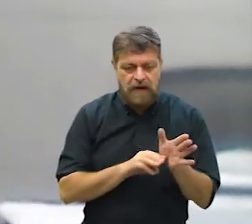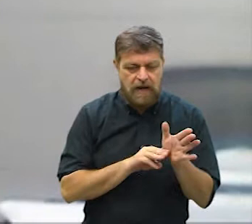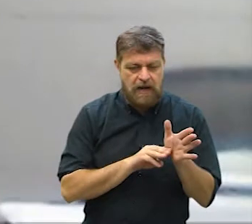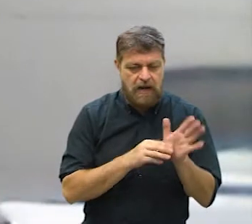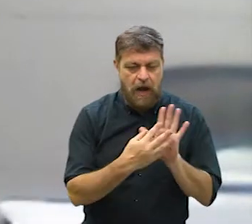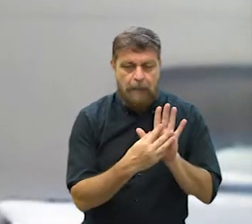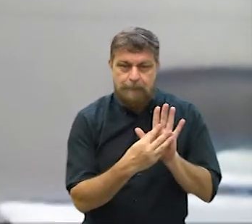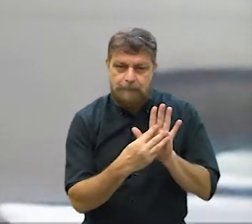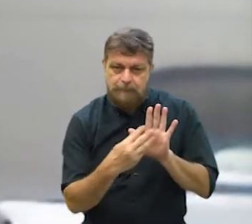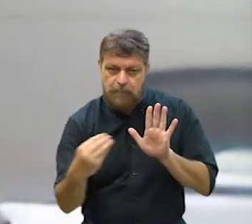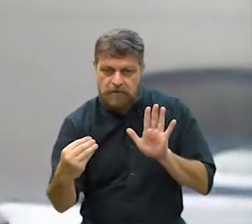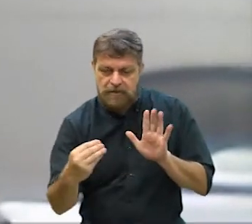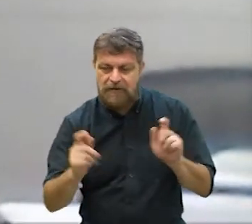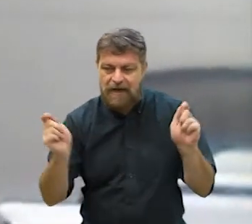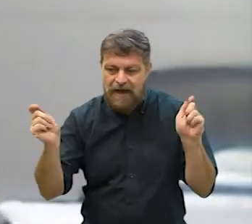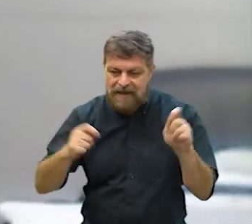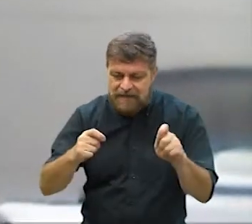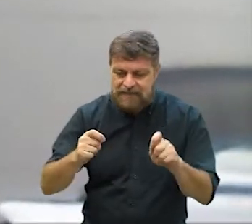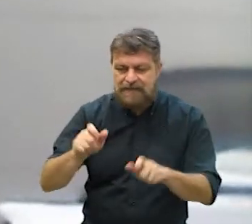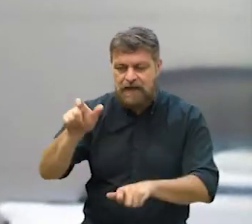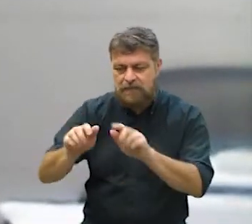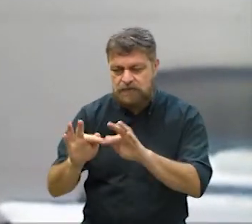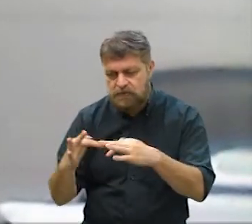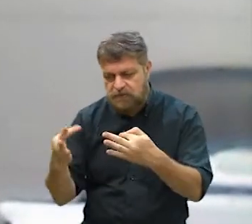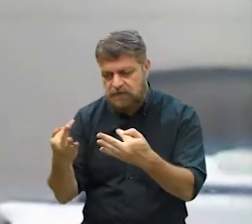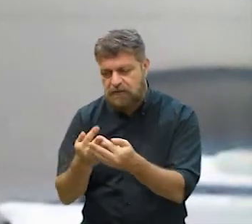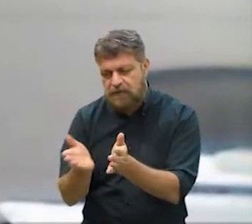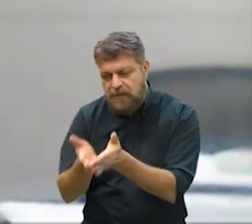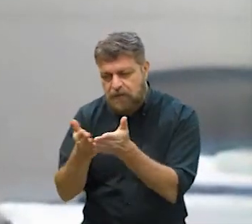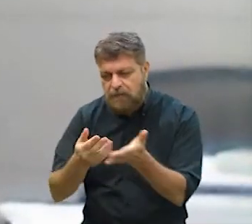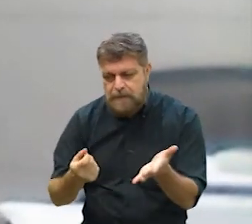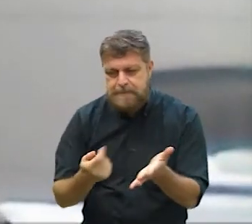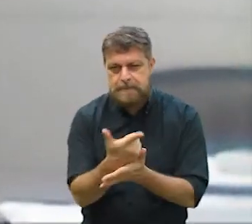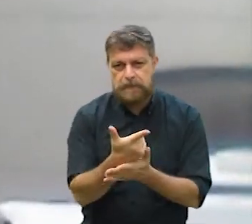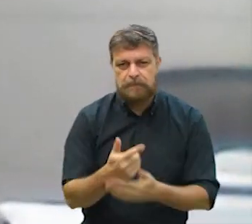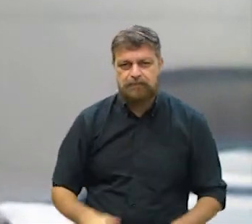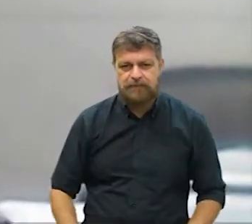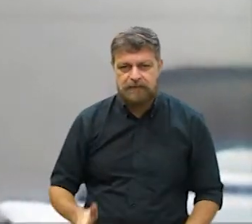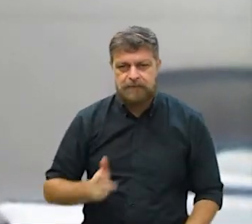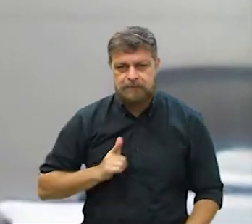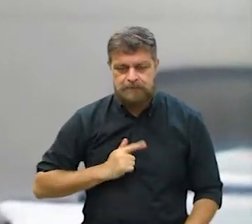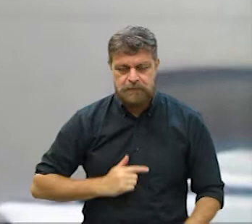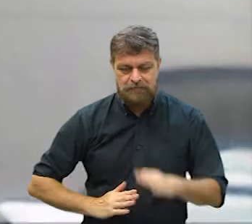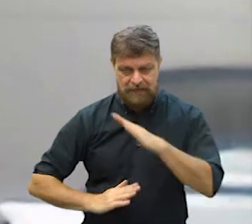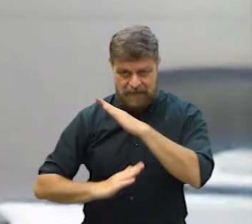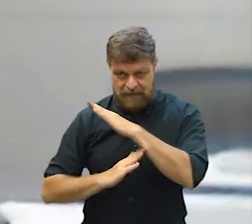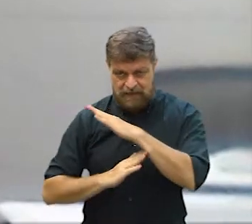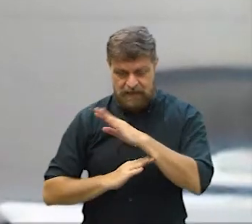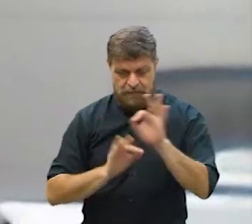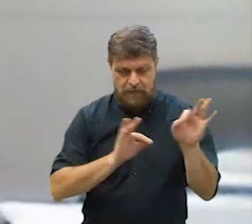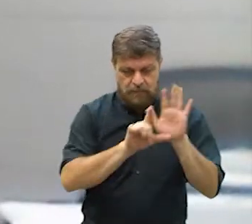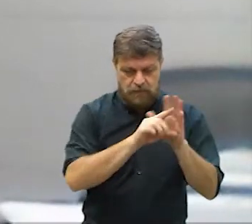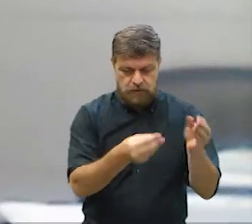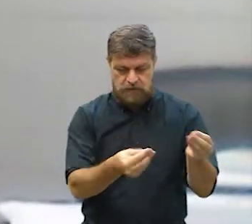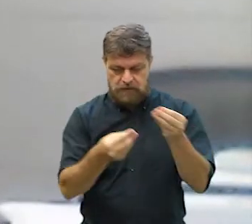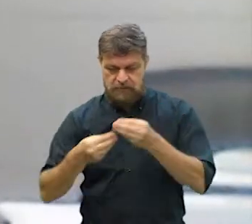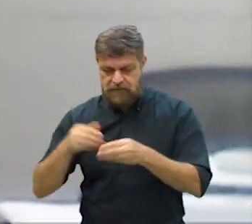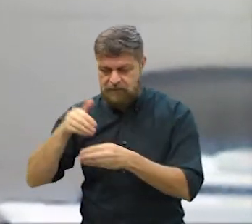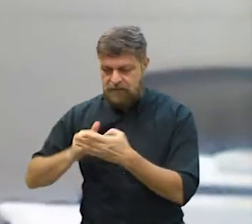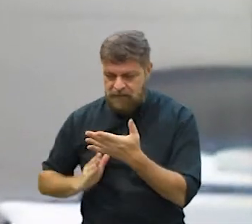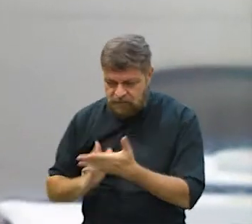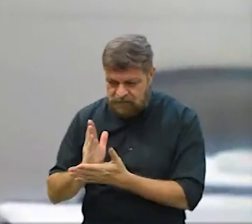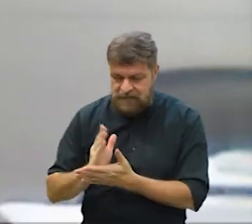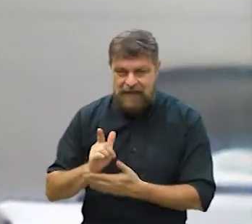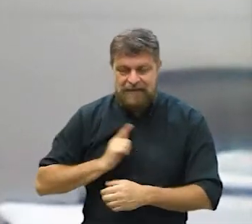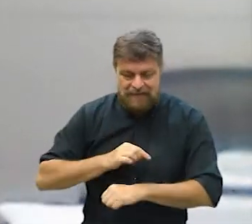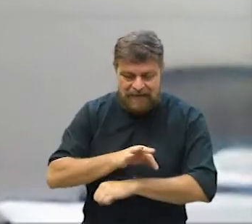criar modelos que sejam acessíveis à população. Essa nova configuração que a Câmara vai aprovar,